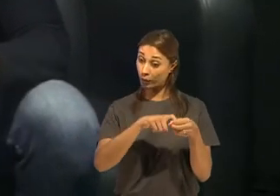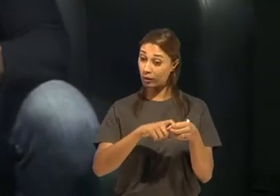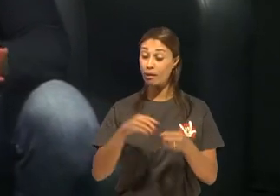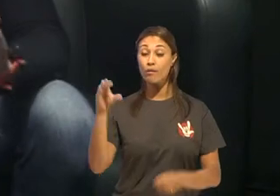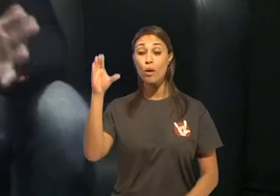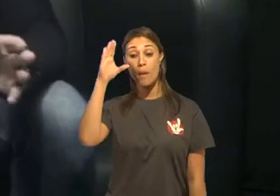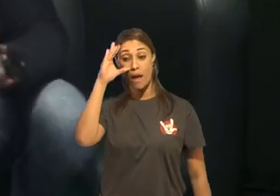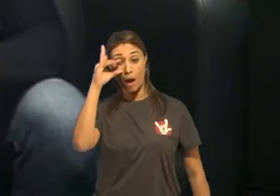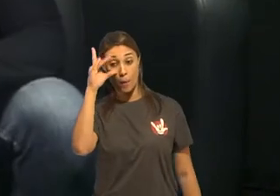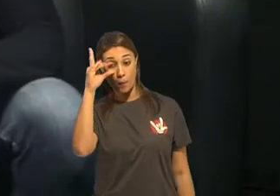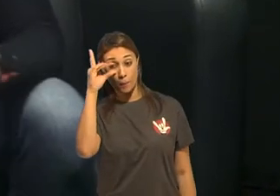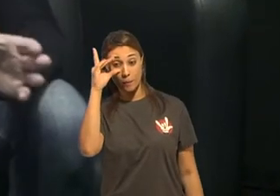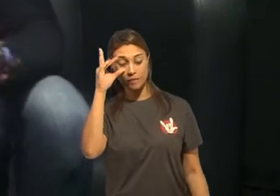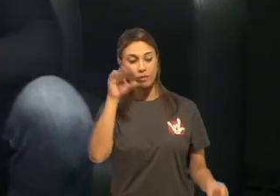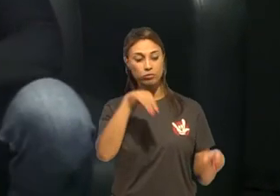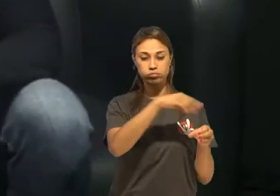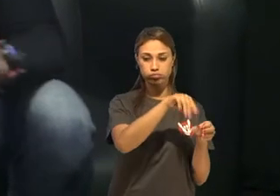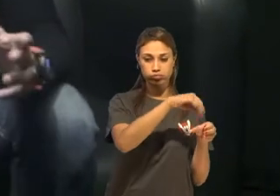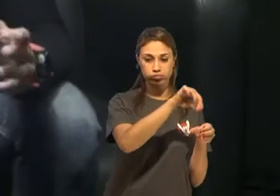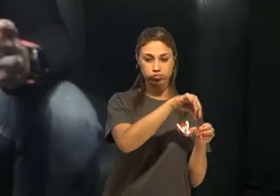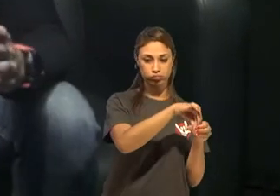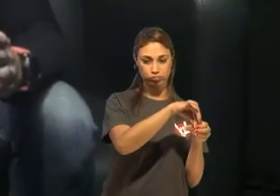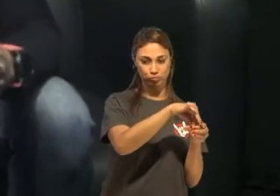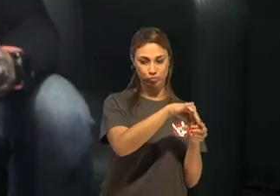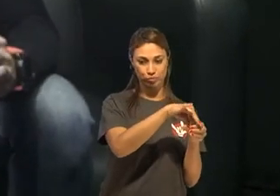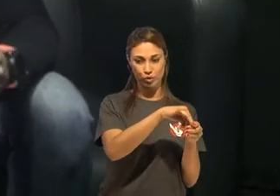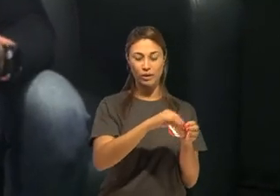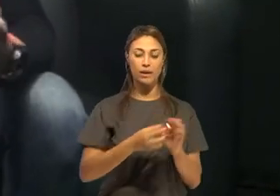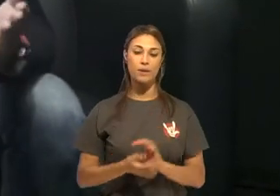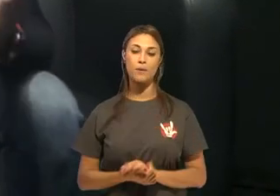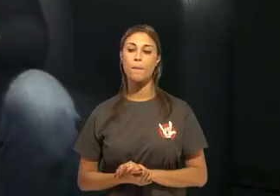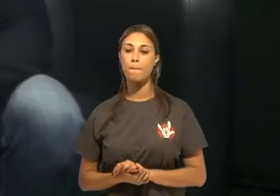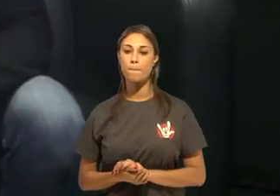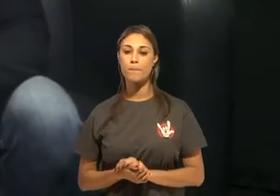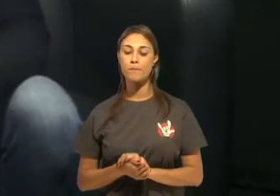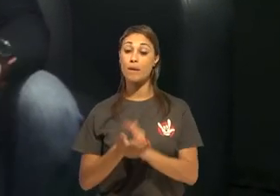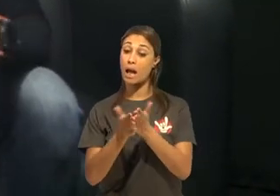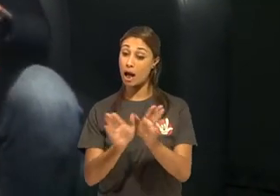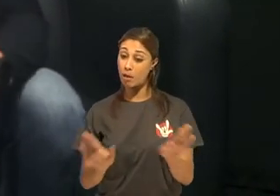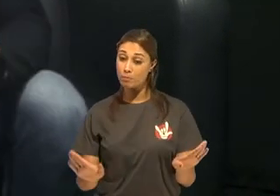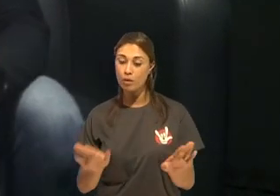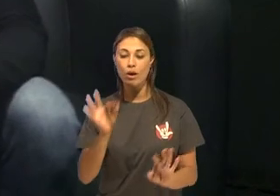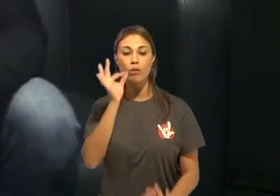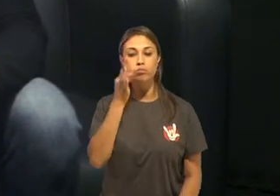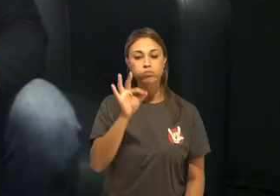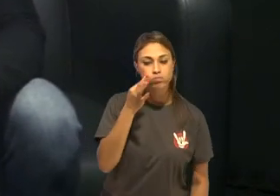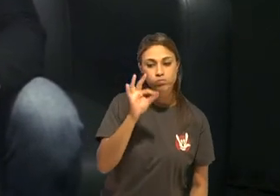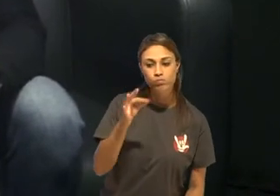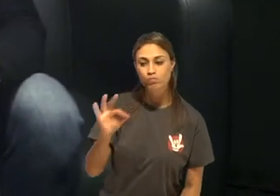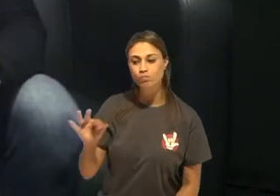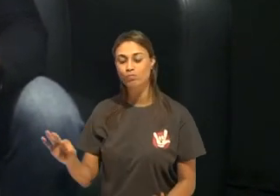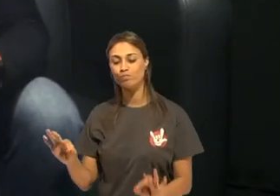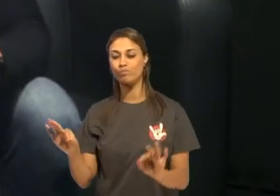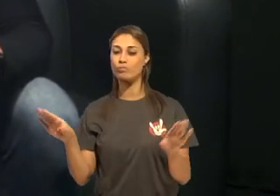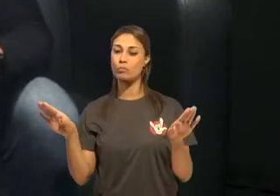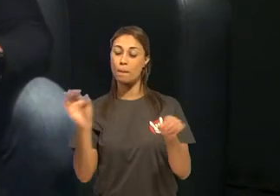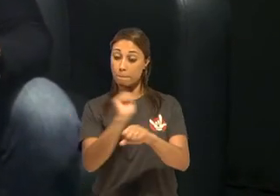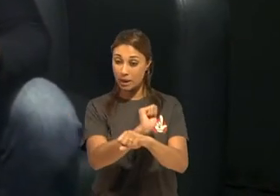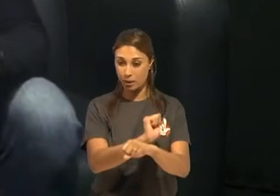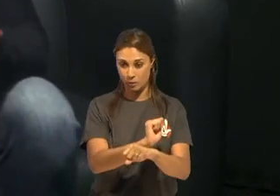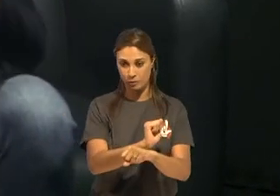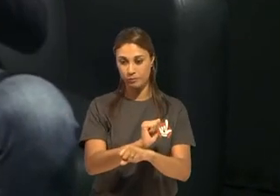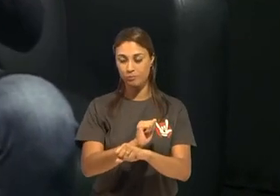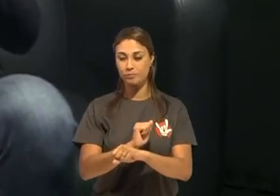nós estamos encerrando agora os comentários, não adianta mais você comentar, os comentários serão encerrados nesse instante, para